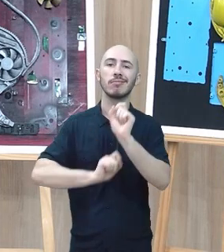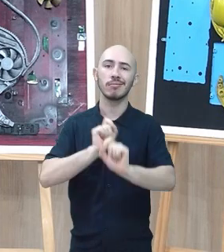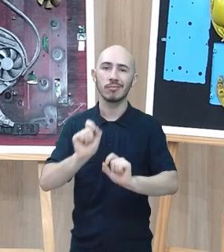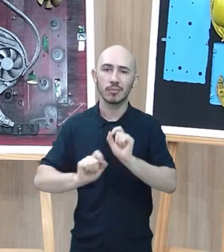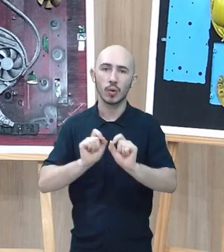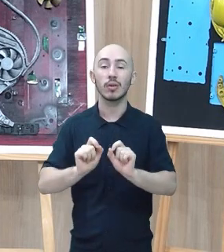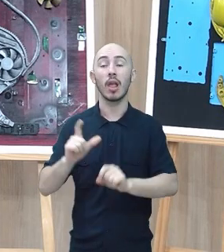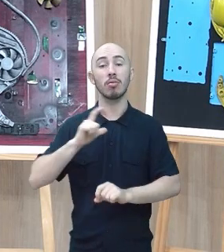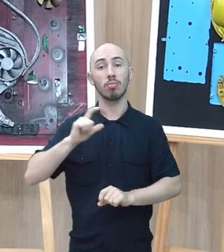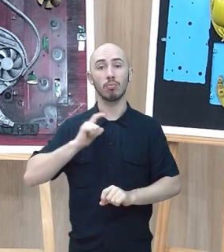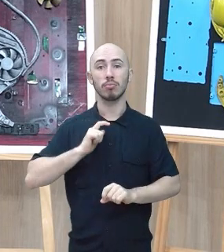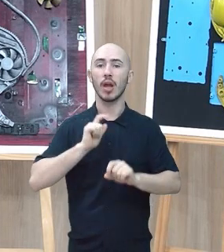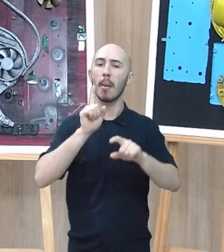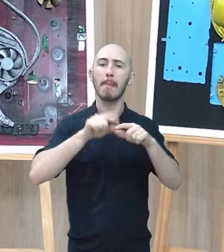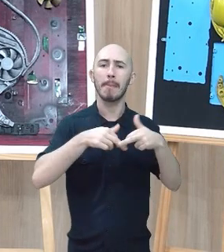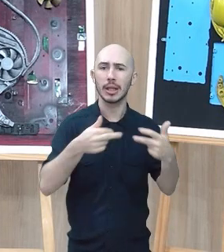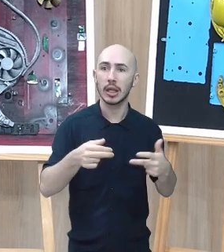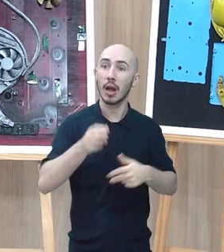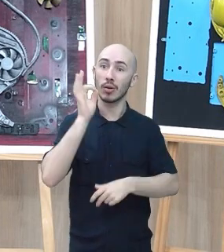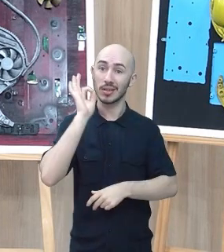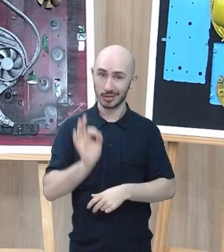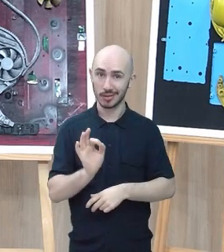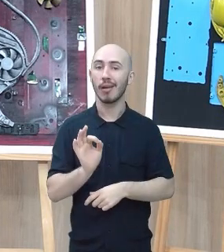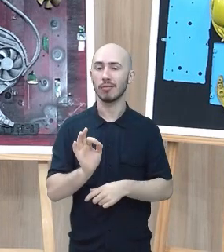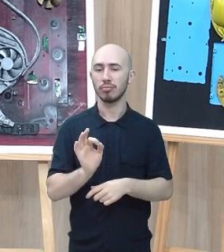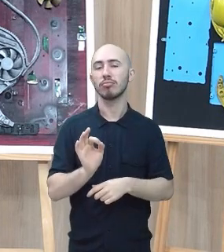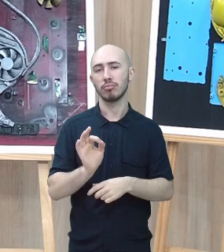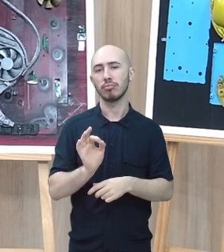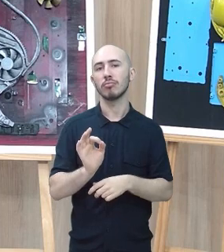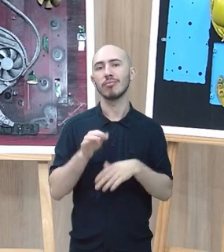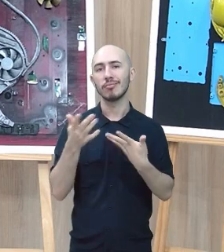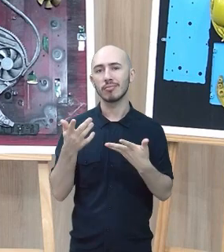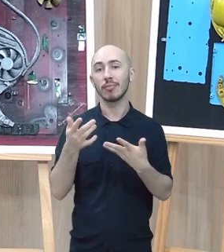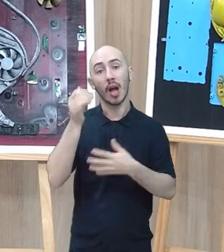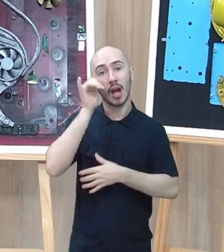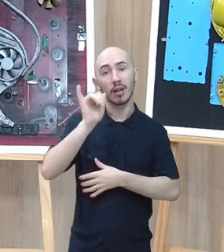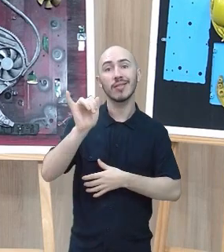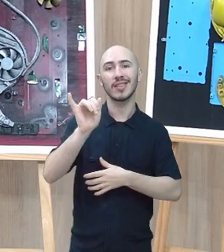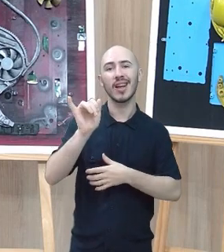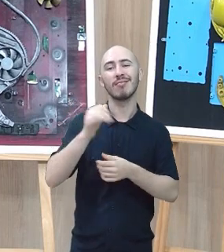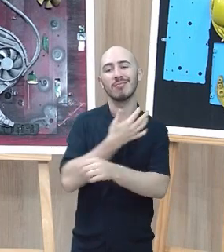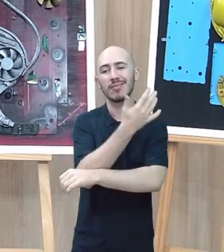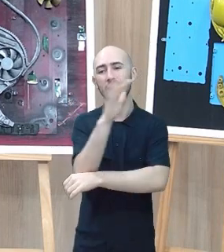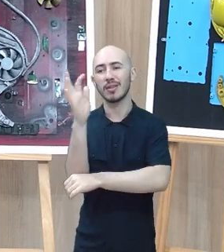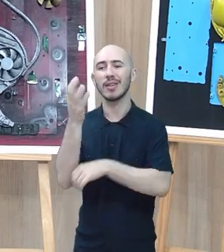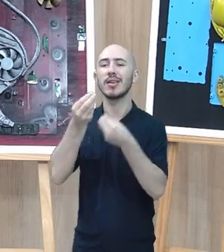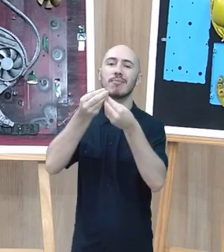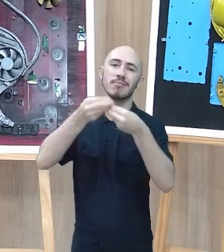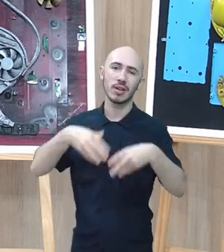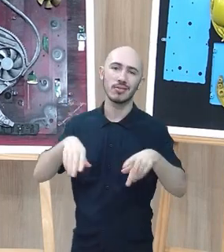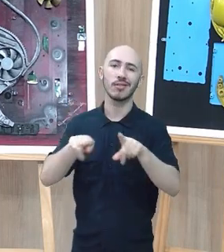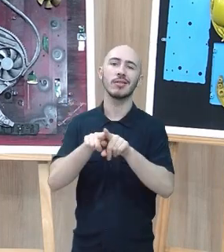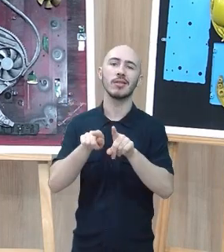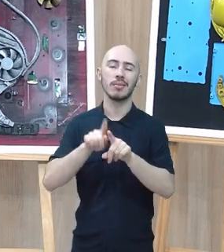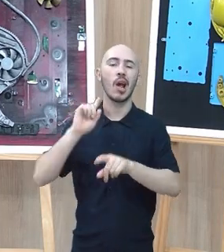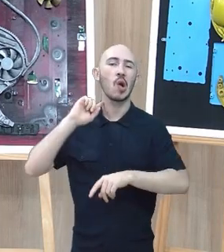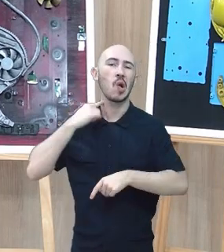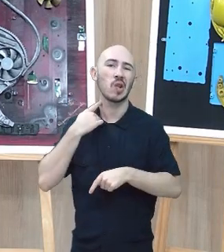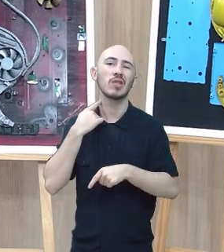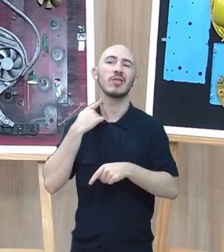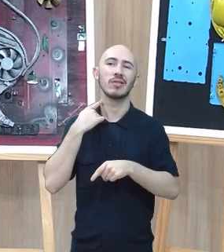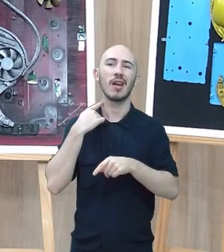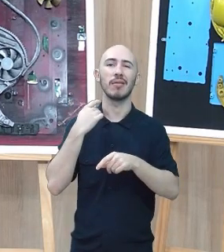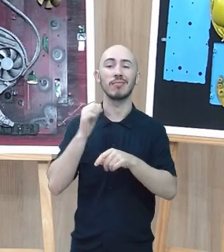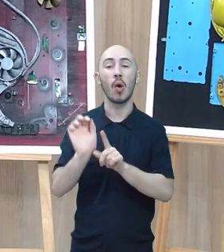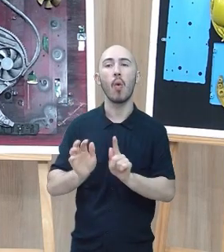realmente ter esses equipamentos para que a gente não cause danos ao meio ambiente, né, com a poluição